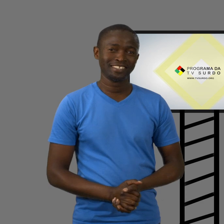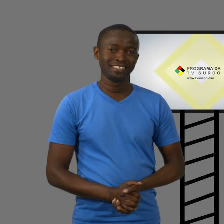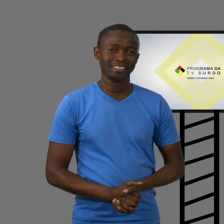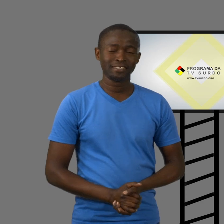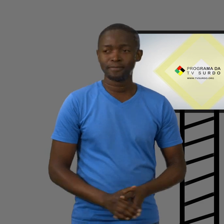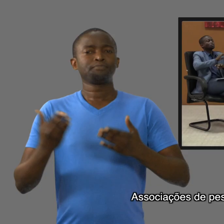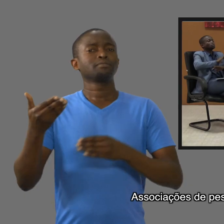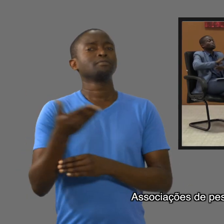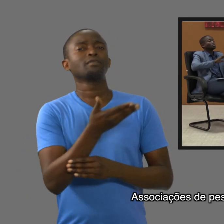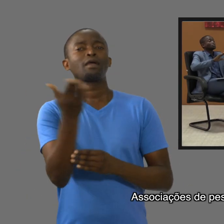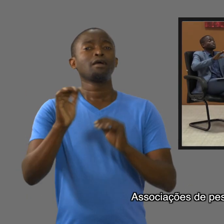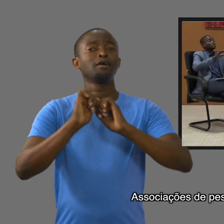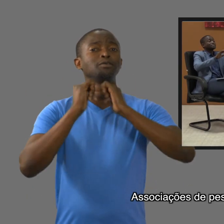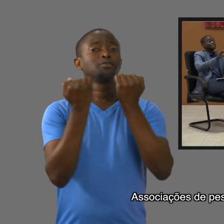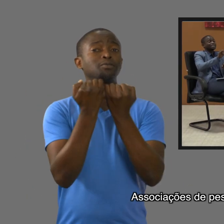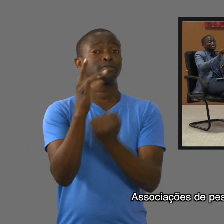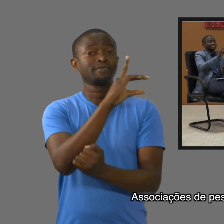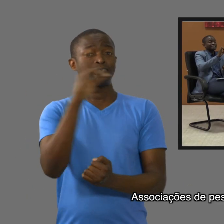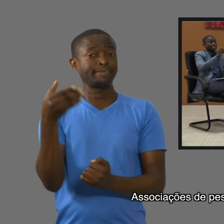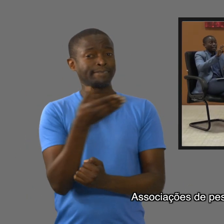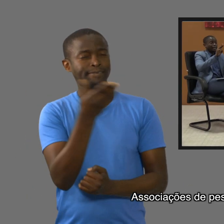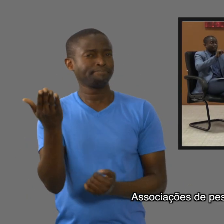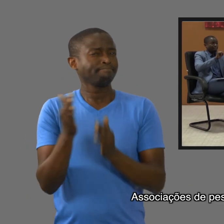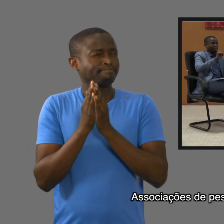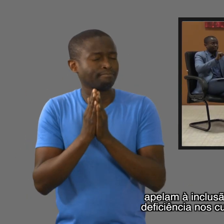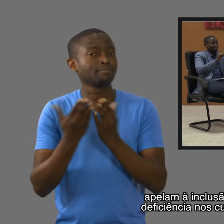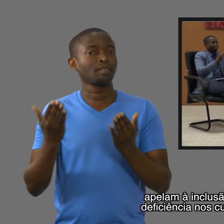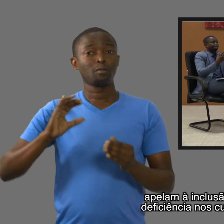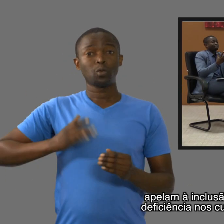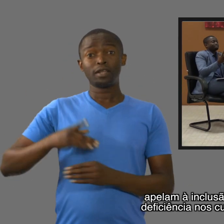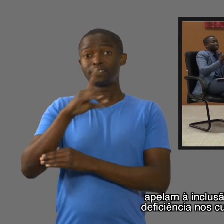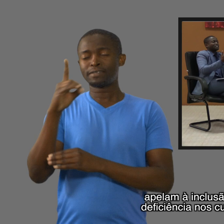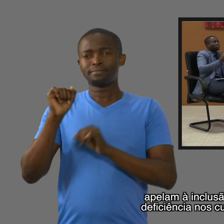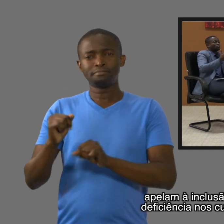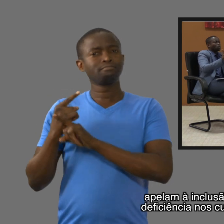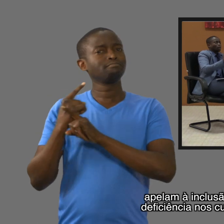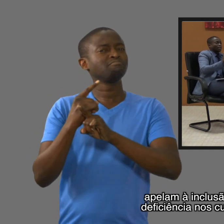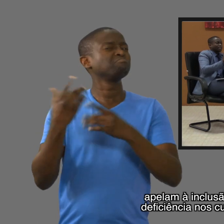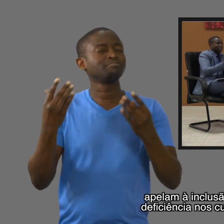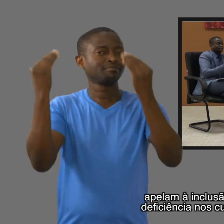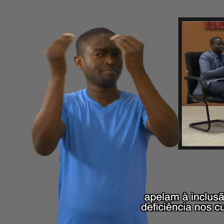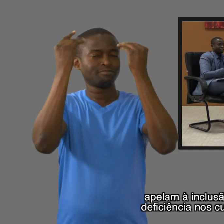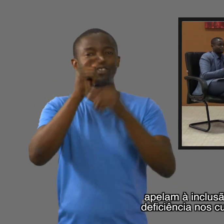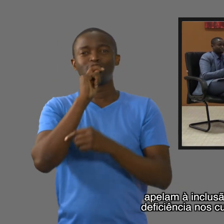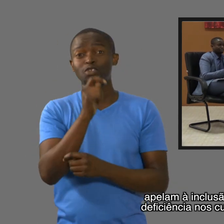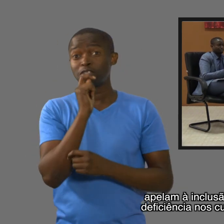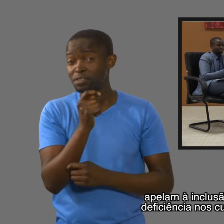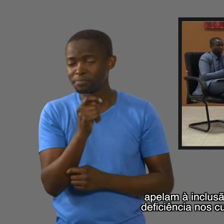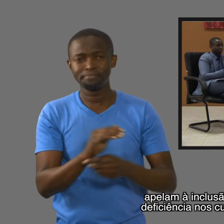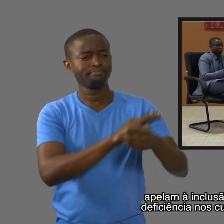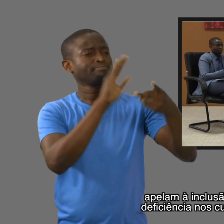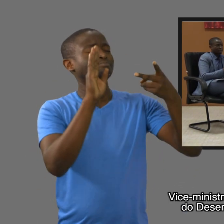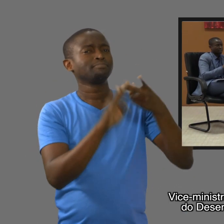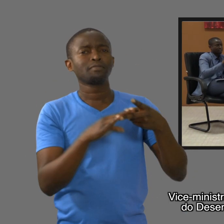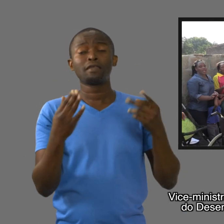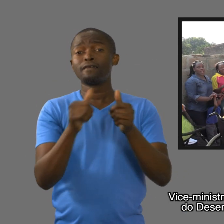preparamos hoje. Associações de pessoas com deficiência apelam à inclusão de mulheres com deficiência nos cursos de